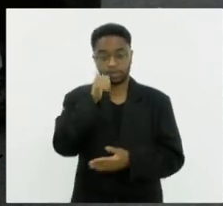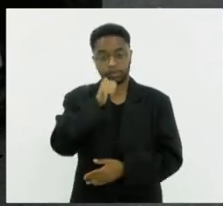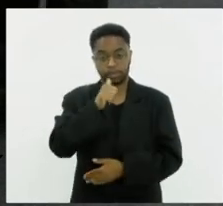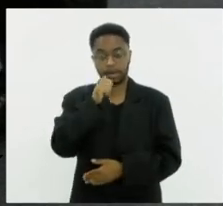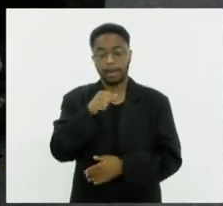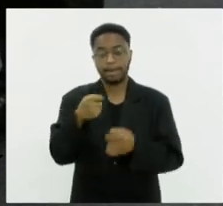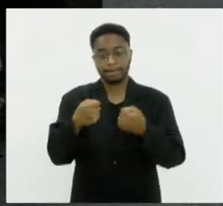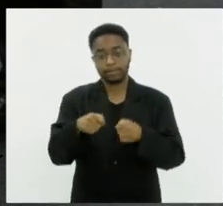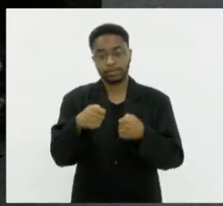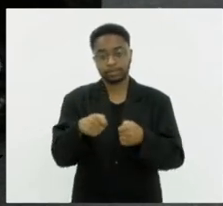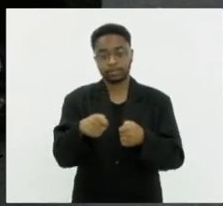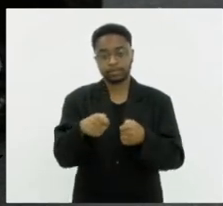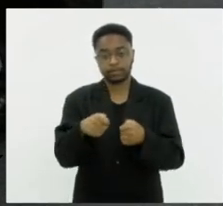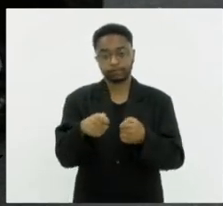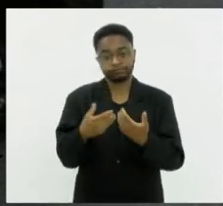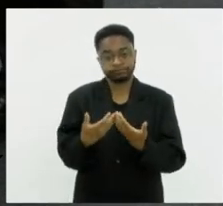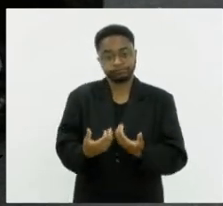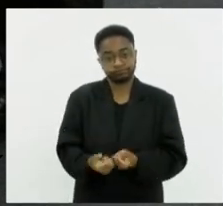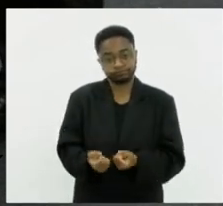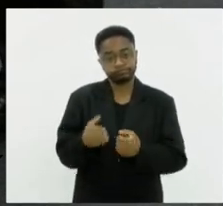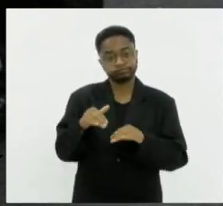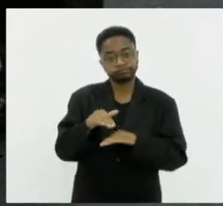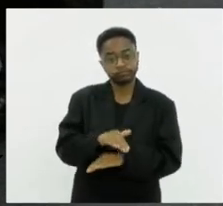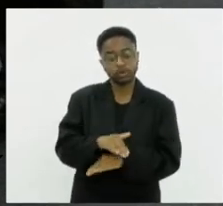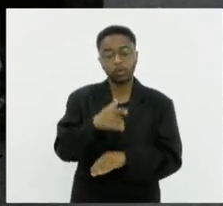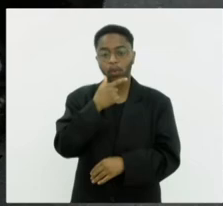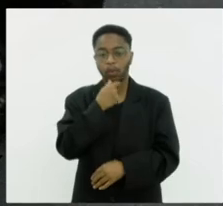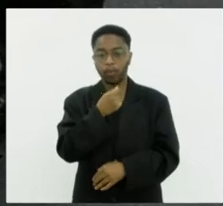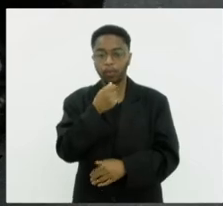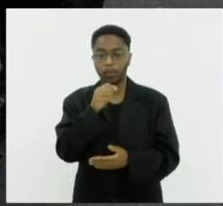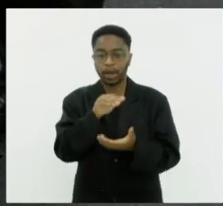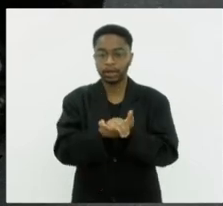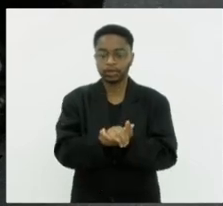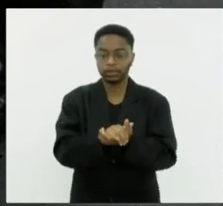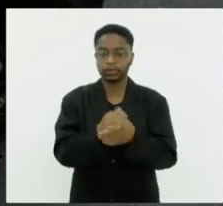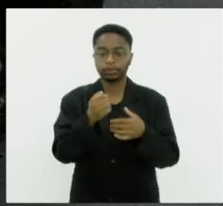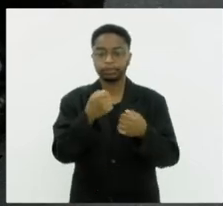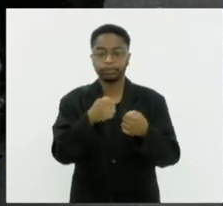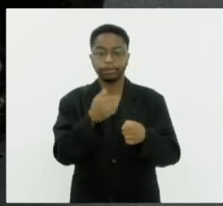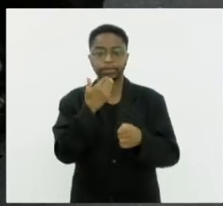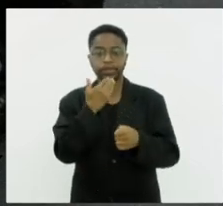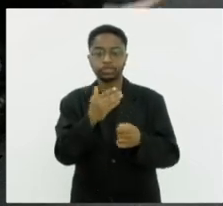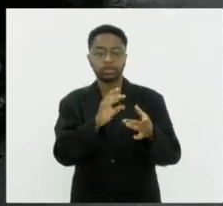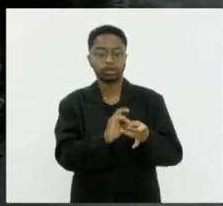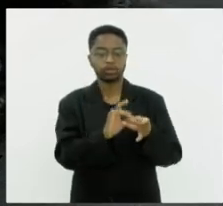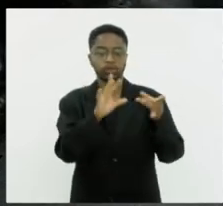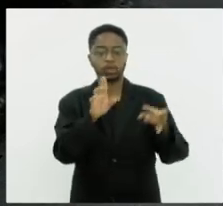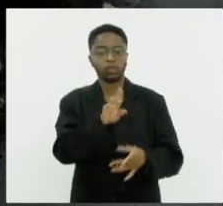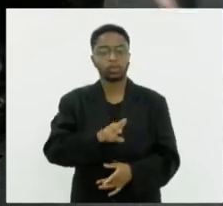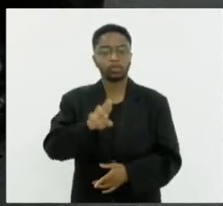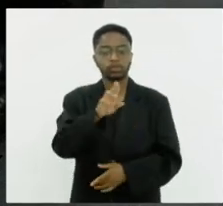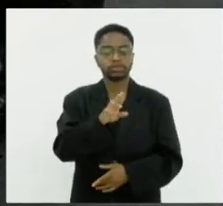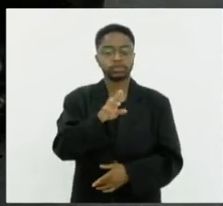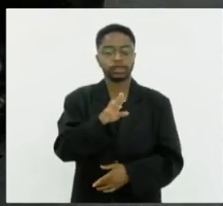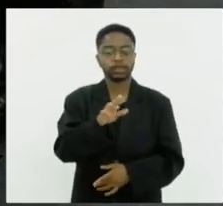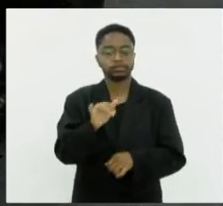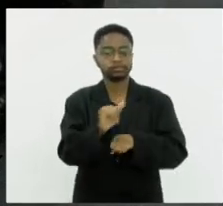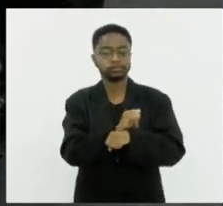ter que se submeter ao seu companheiro para pedir autorização sobre a utilização de métodos